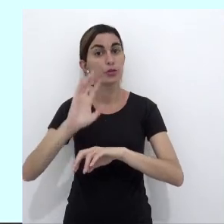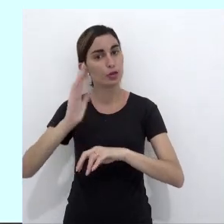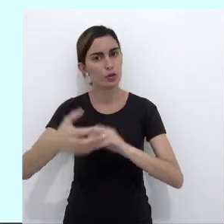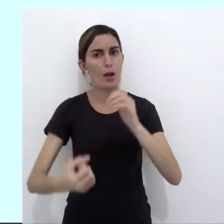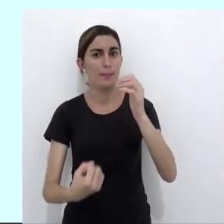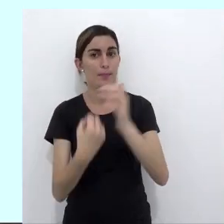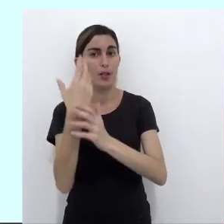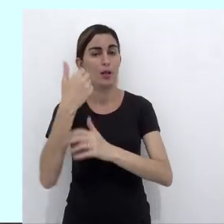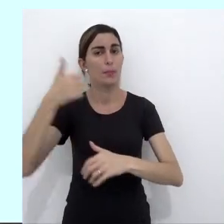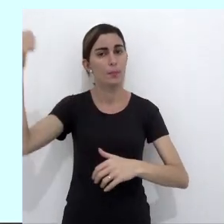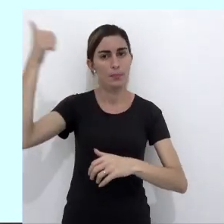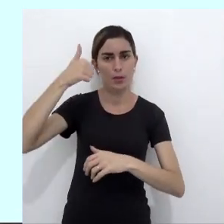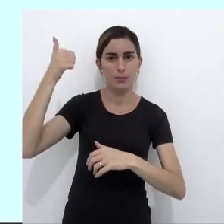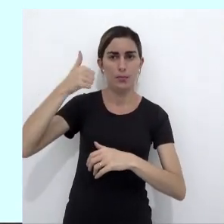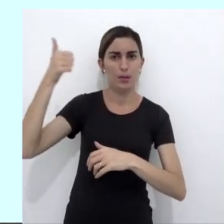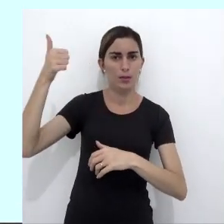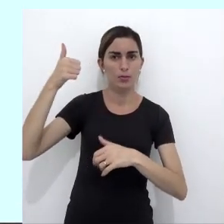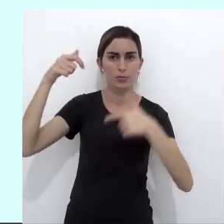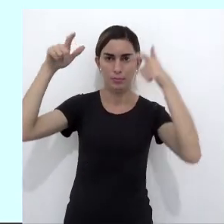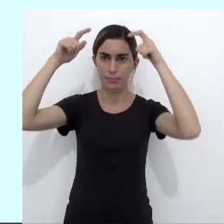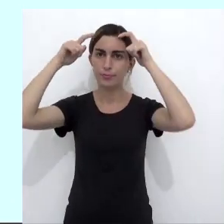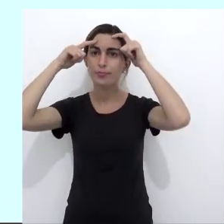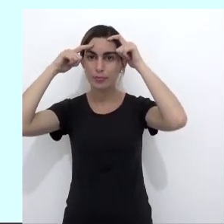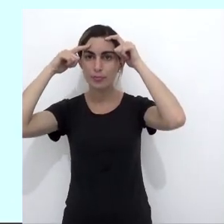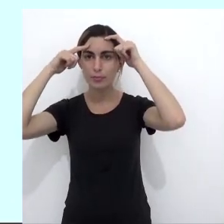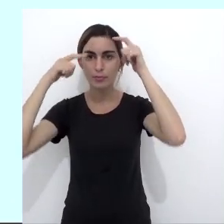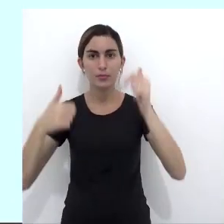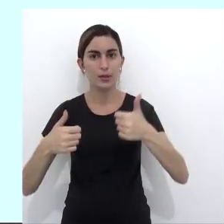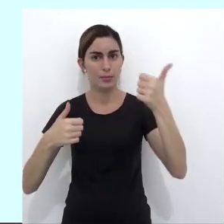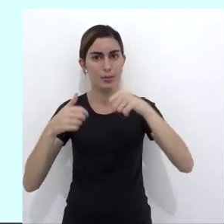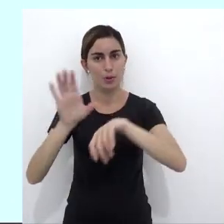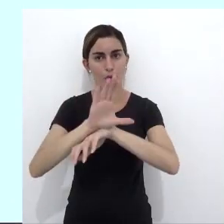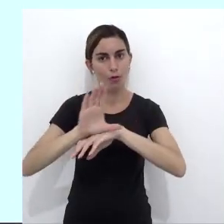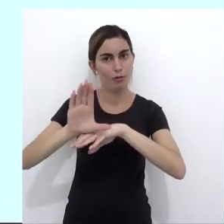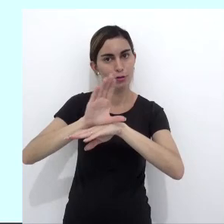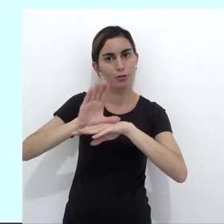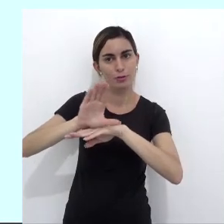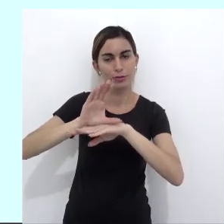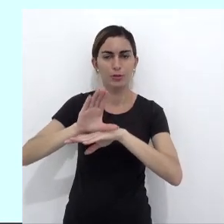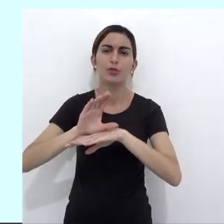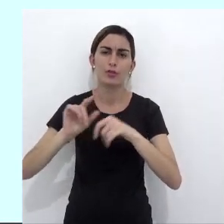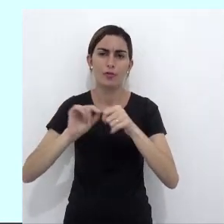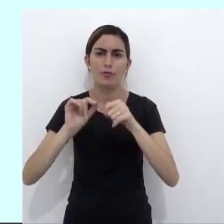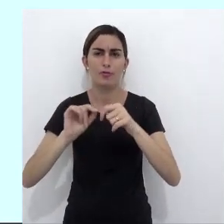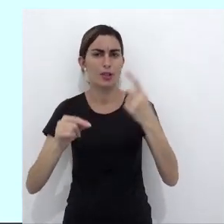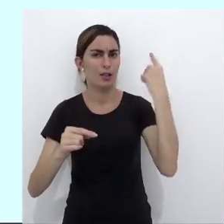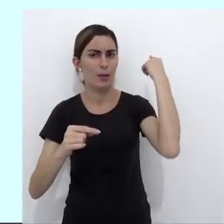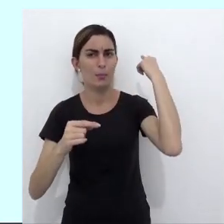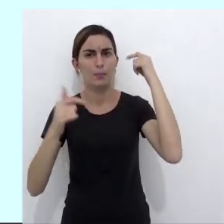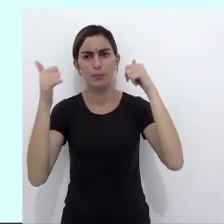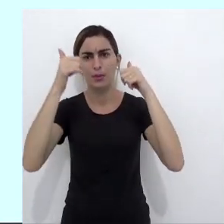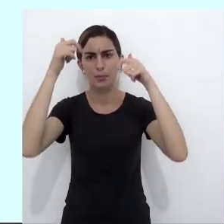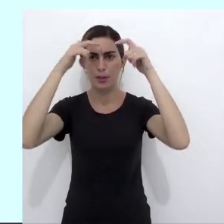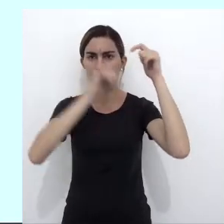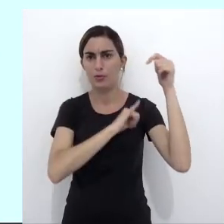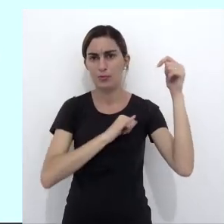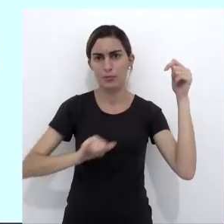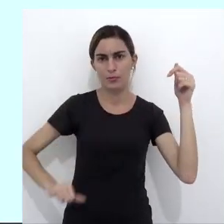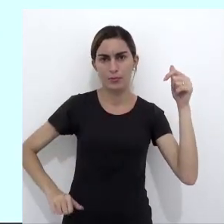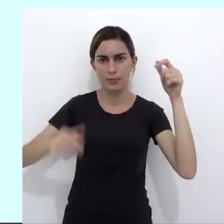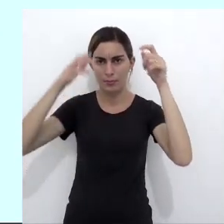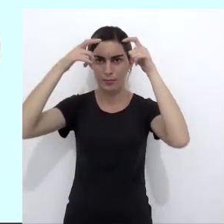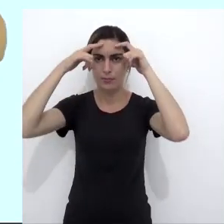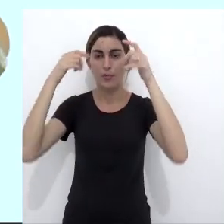sido criado na época do primeiro reinado, diante da nossa primeira Constituição outorgada lá no Primeiro Império. Porque então